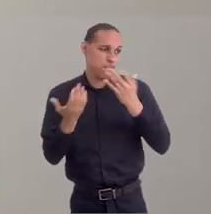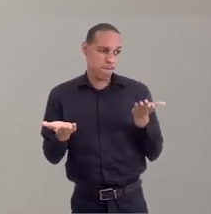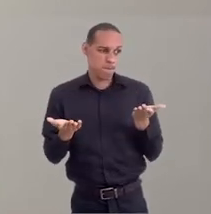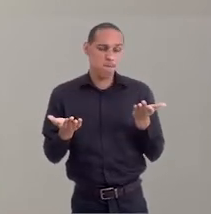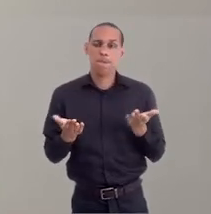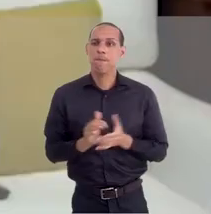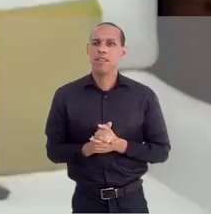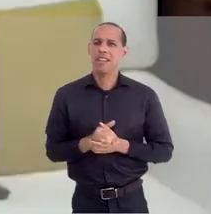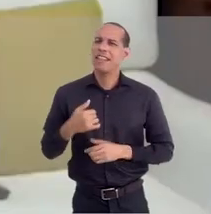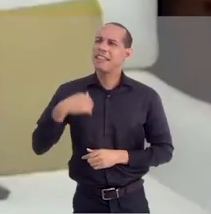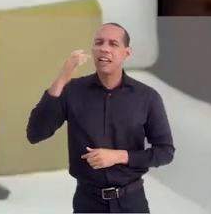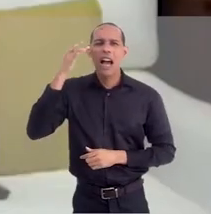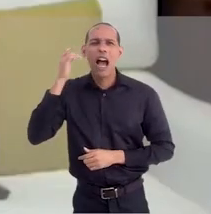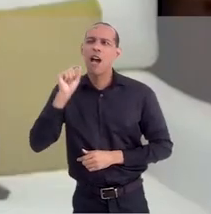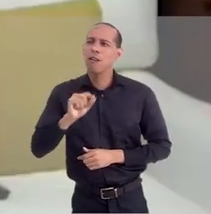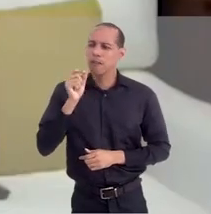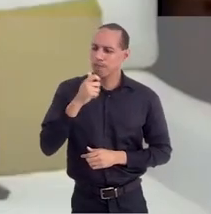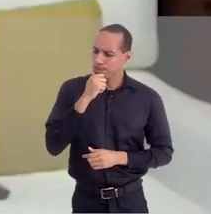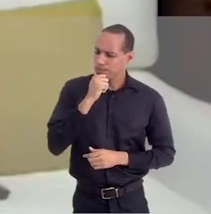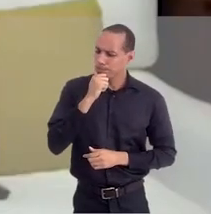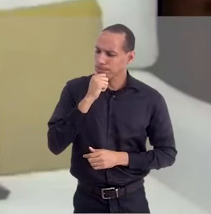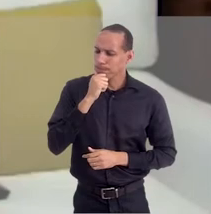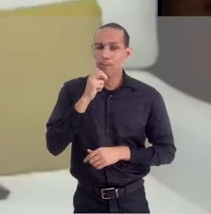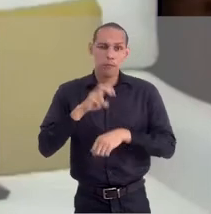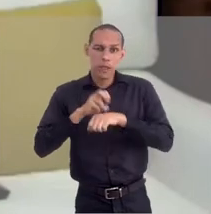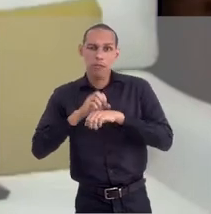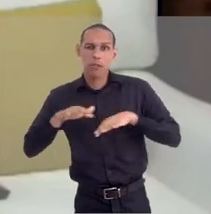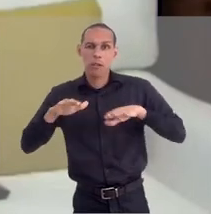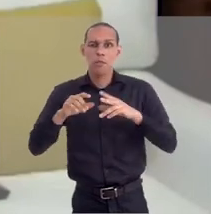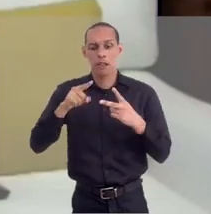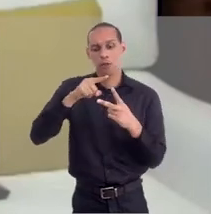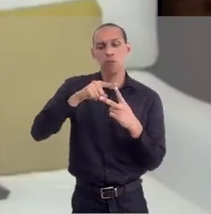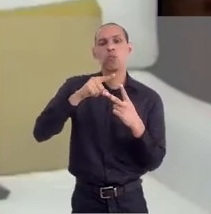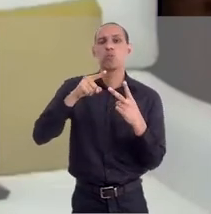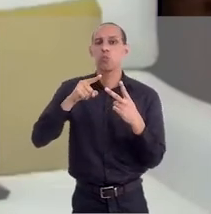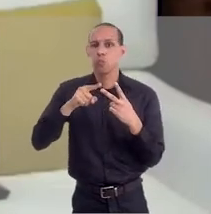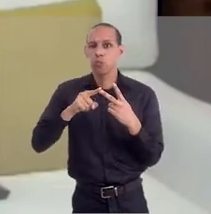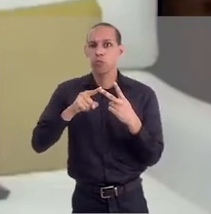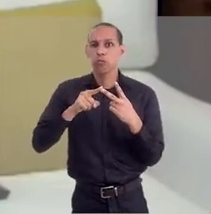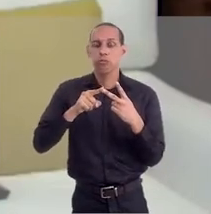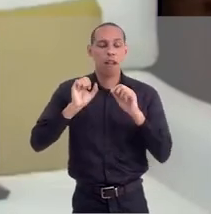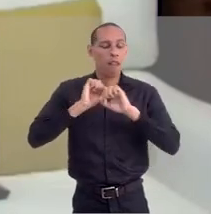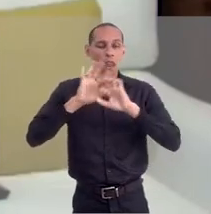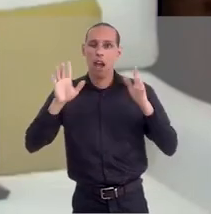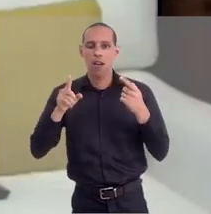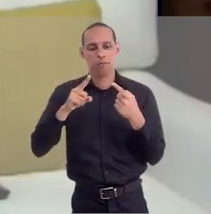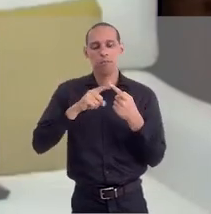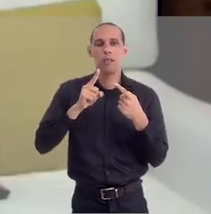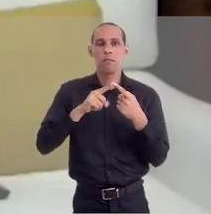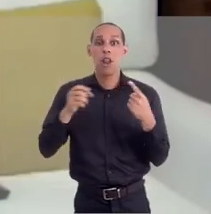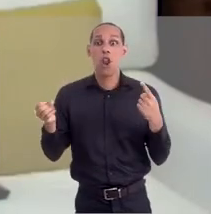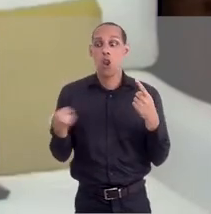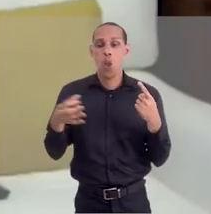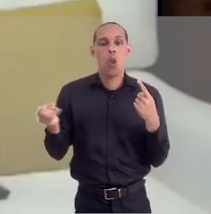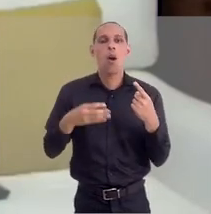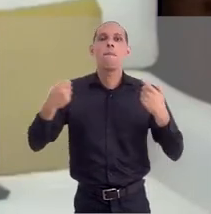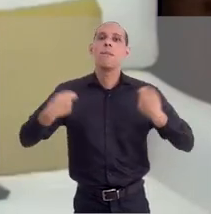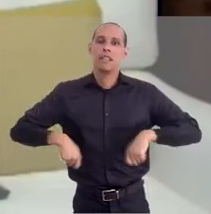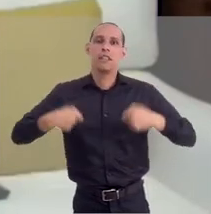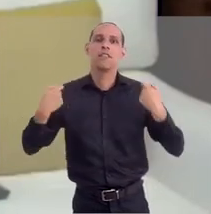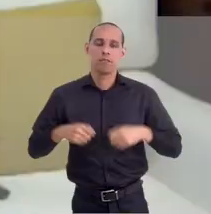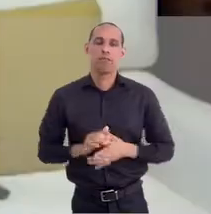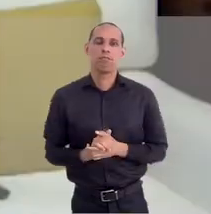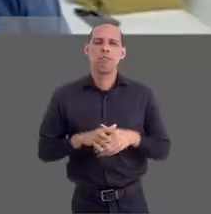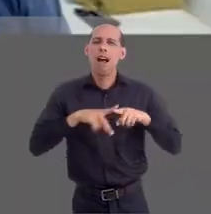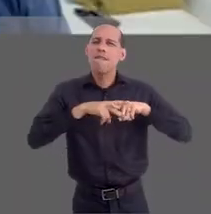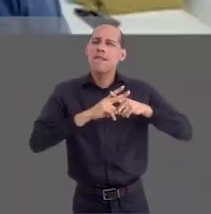pequenas empresas? Eu acho que a pandemia ressaltou duas coisas importantes. Primeiro, né, a relevância da inovação,